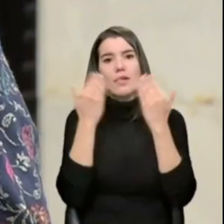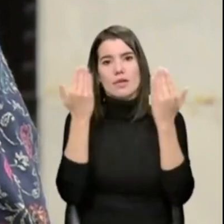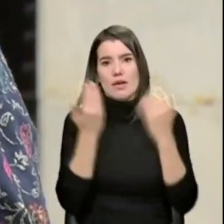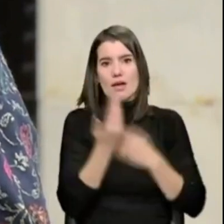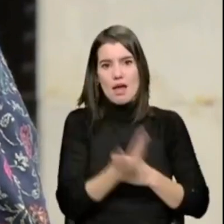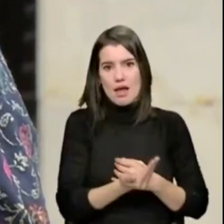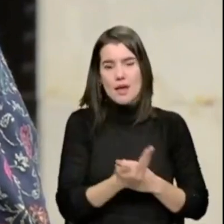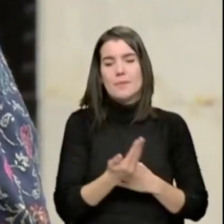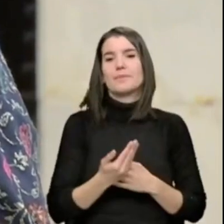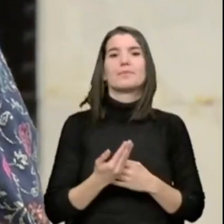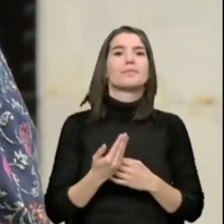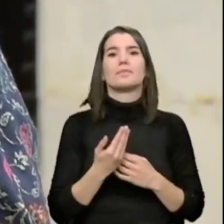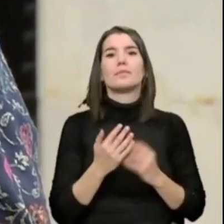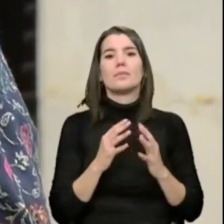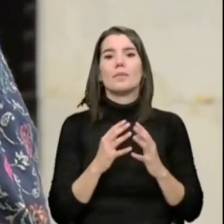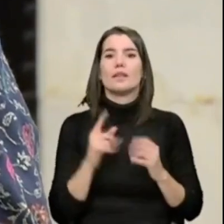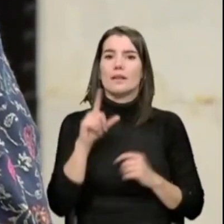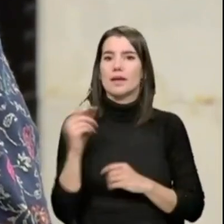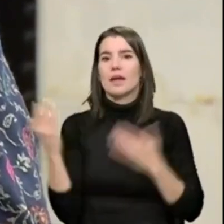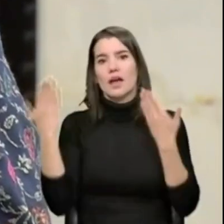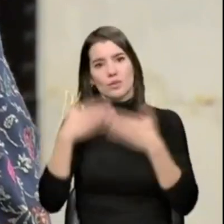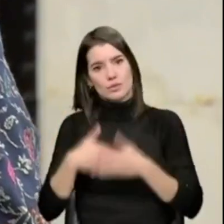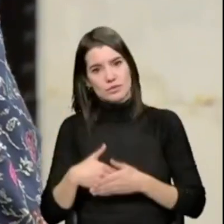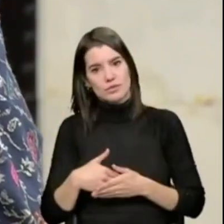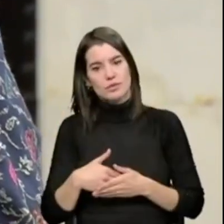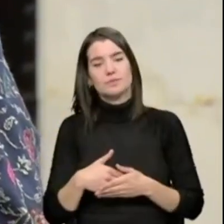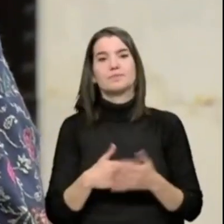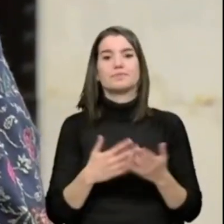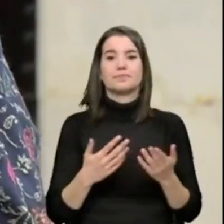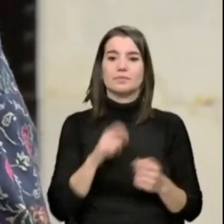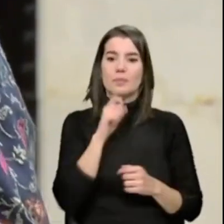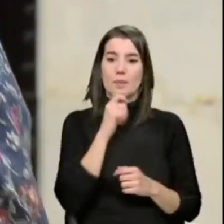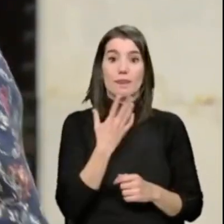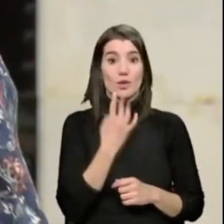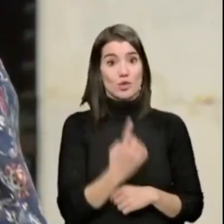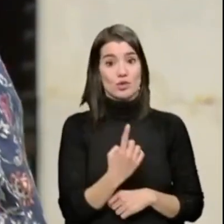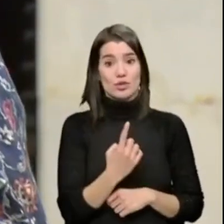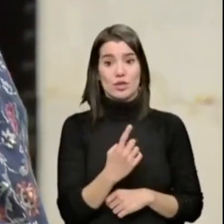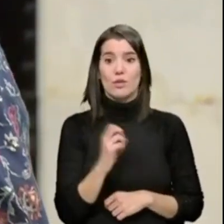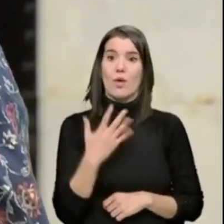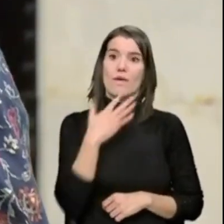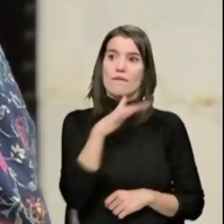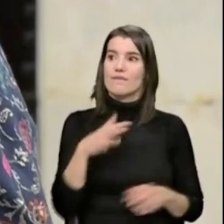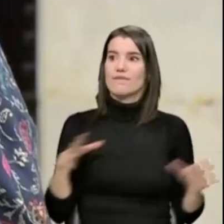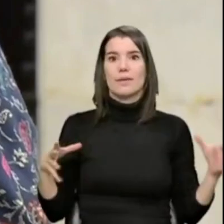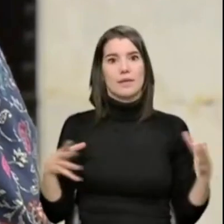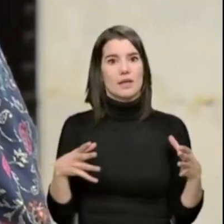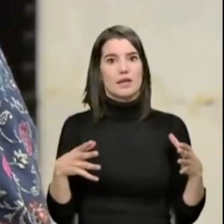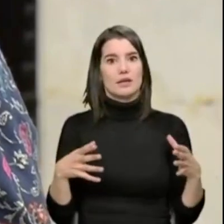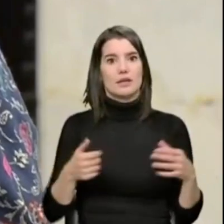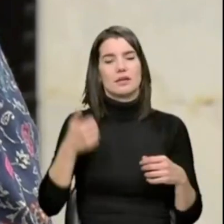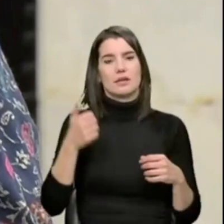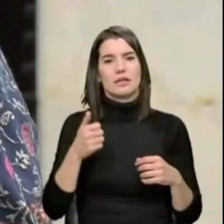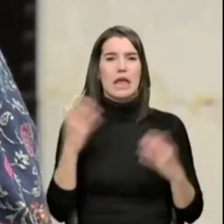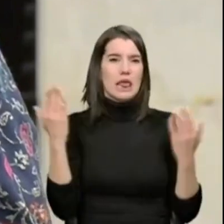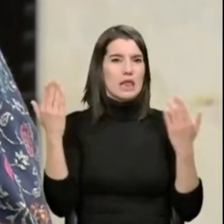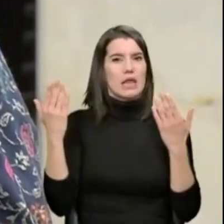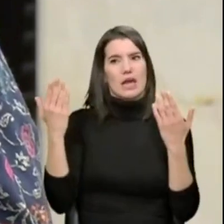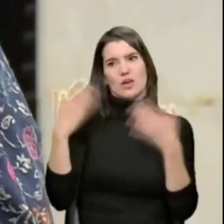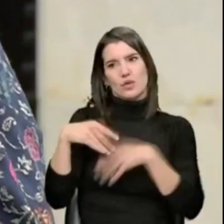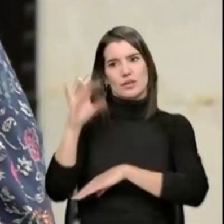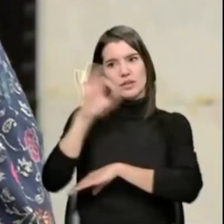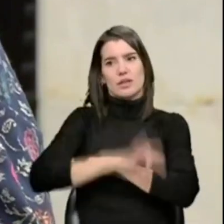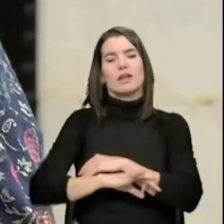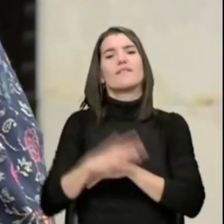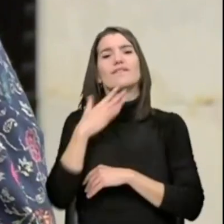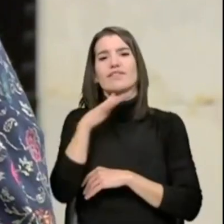uma oração da noite, em que ou fazem individualmente ou fazem em família, principalmente do fim do dia será em